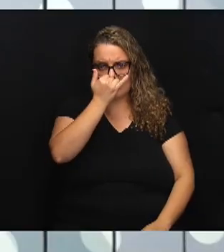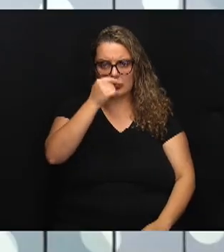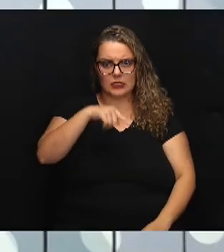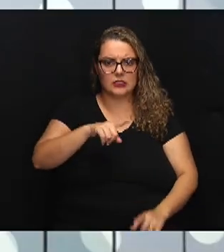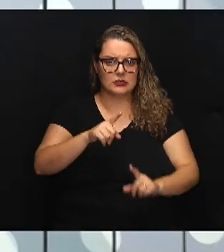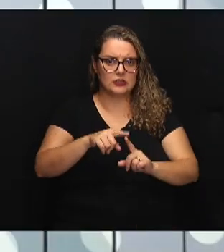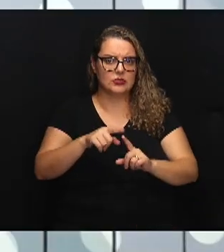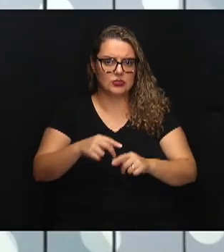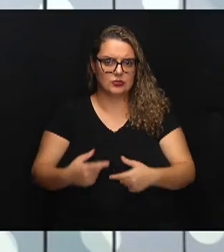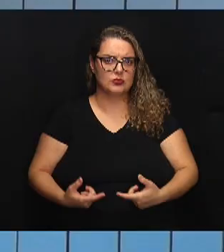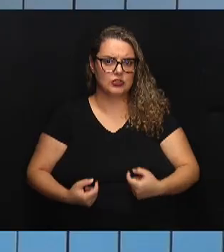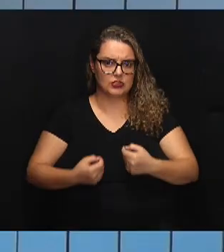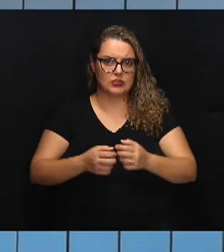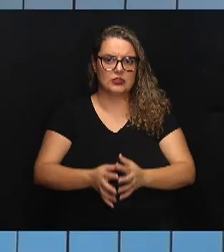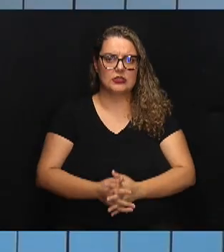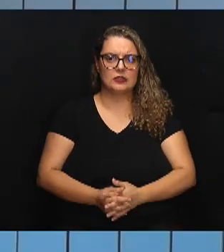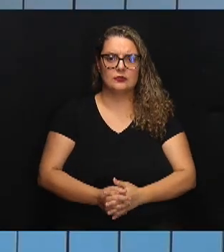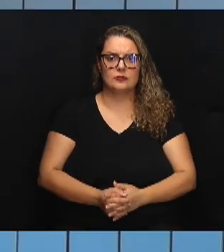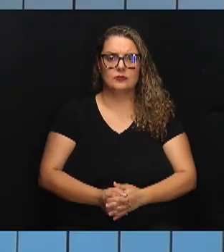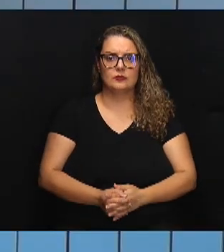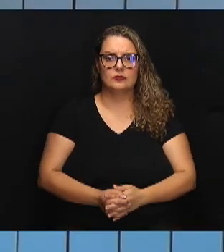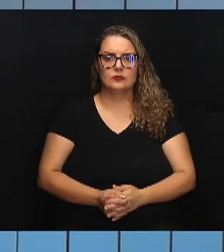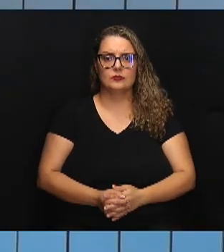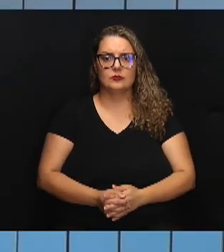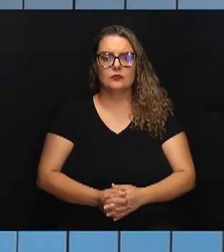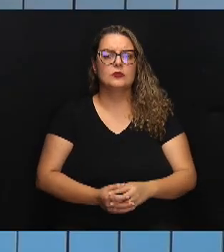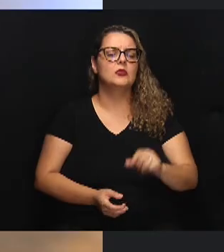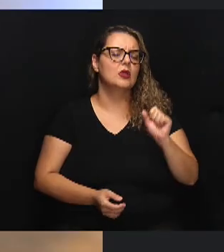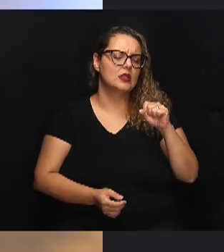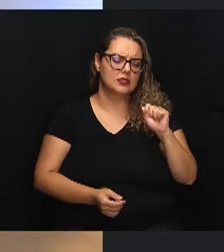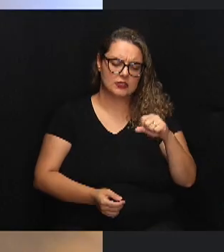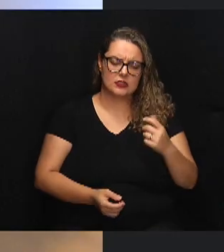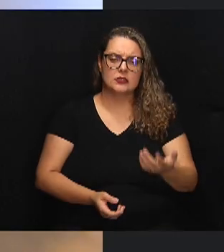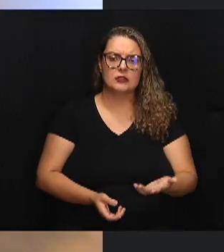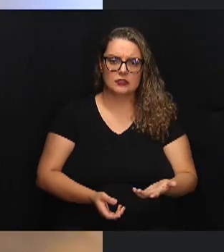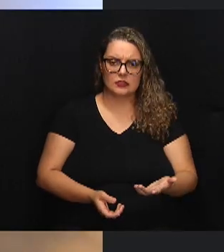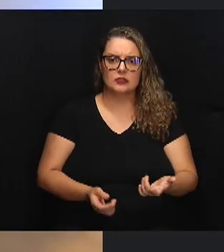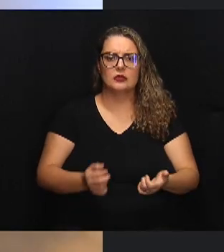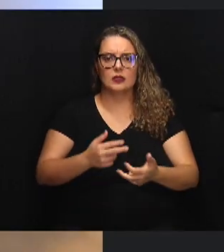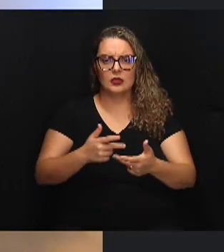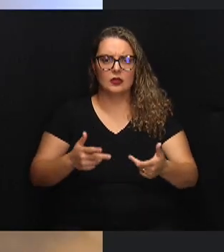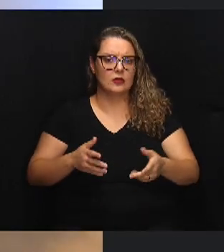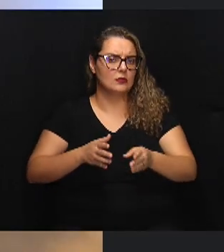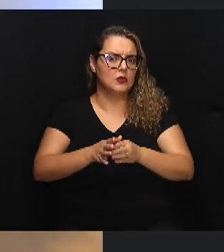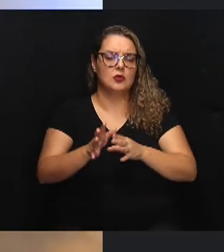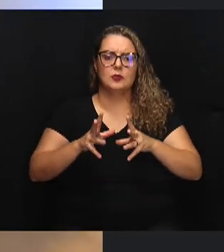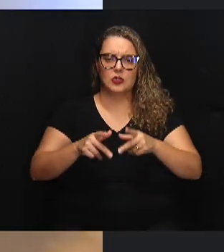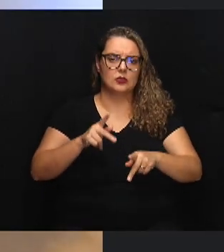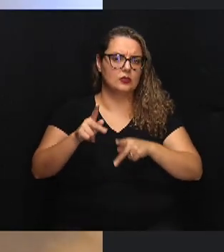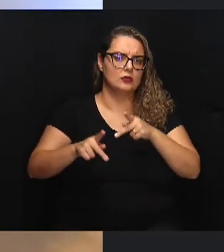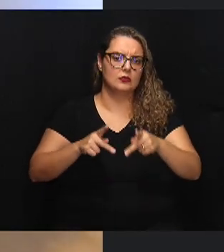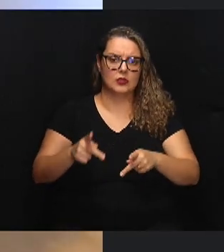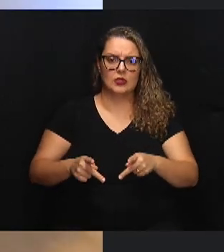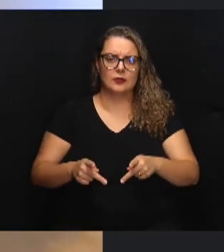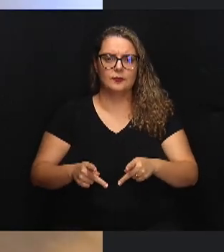de câncer? Sem dúvida. Então, assim, é algo que a gente recomenda para toda a população, sabe? Com a informação que a gente